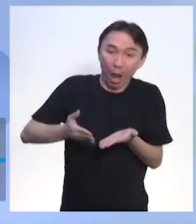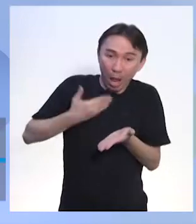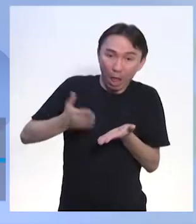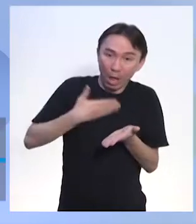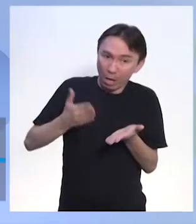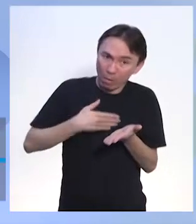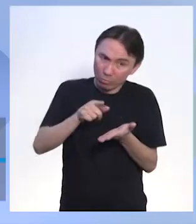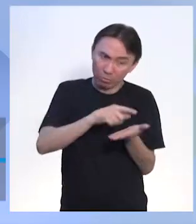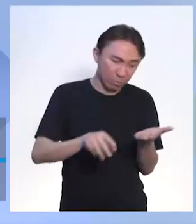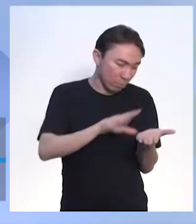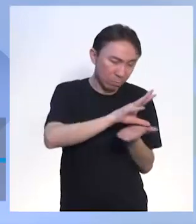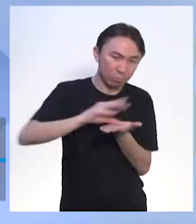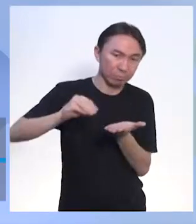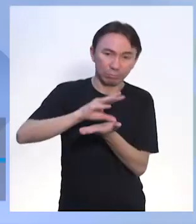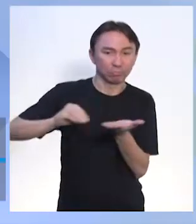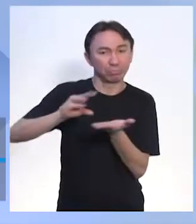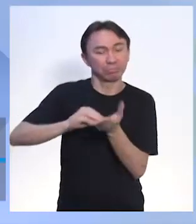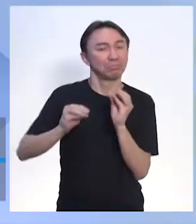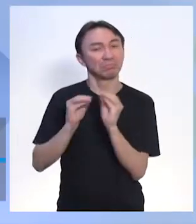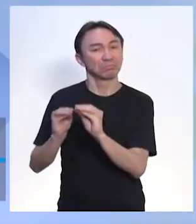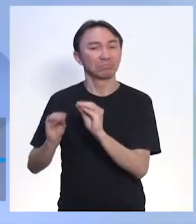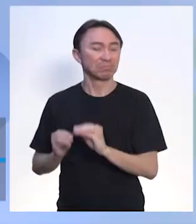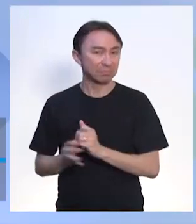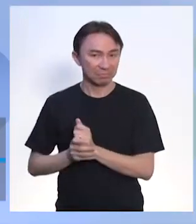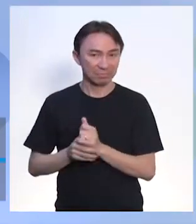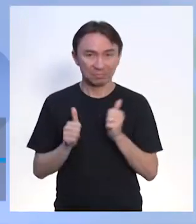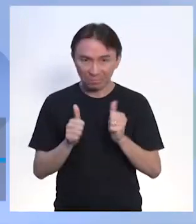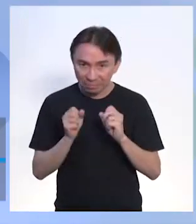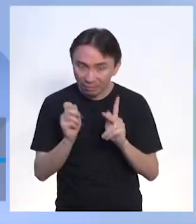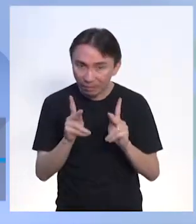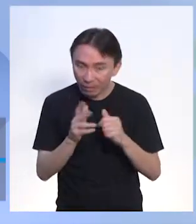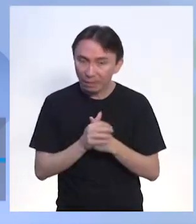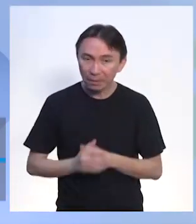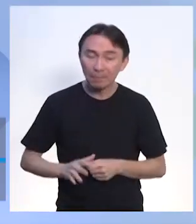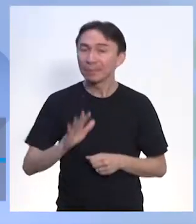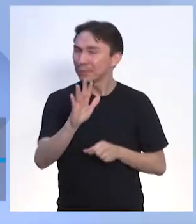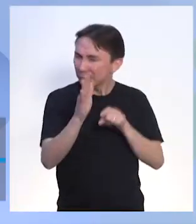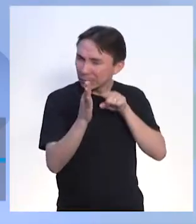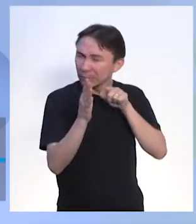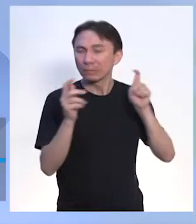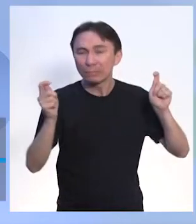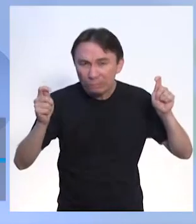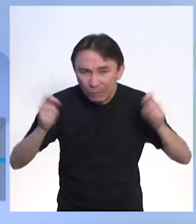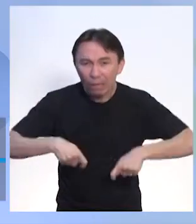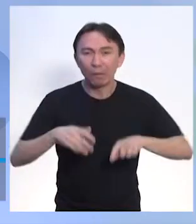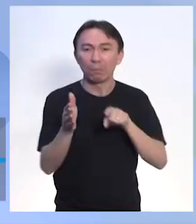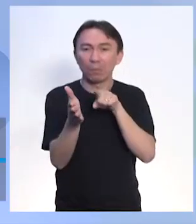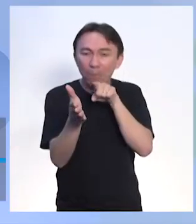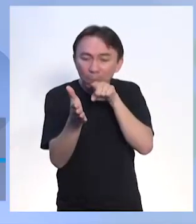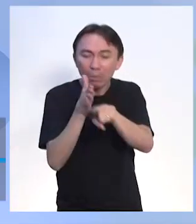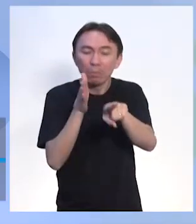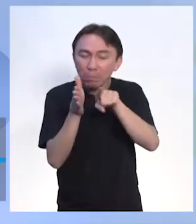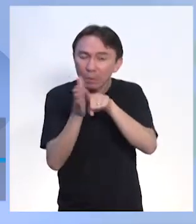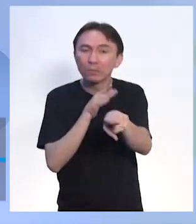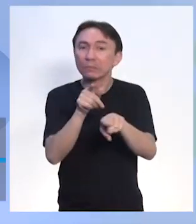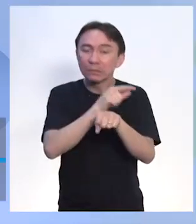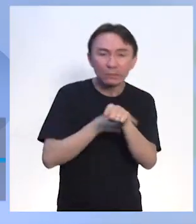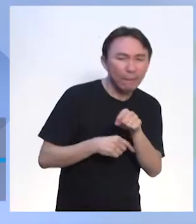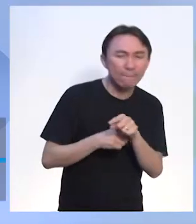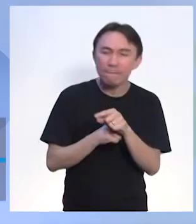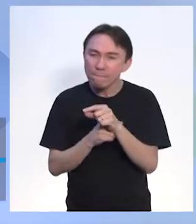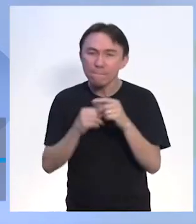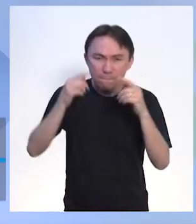em coisas que nós já vimos, então dá para responder as questões, dá para a gente continuar aí a sempre elaborar e